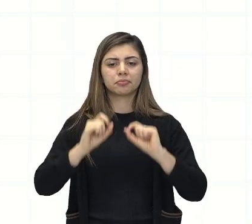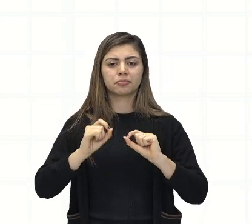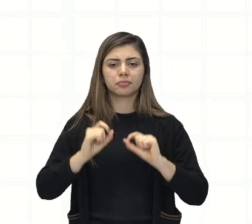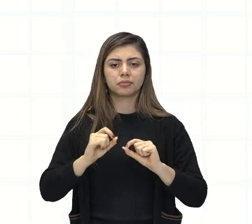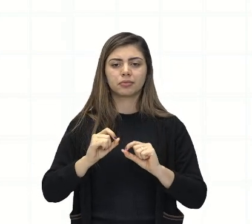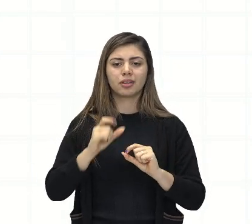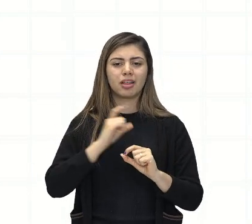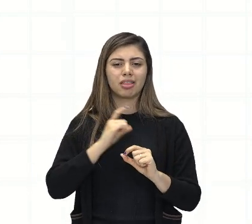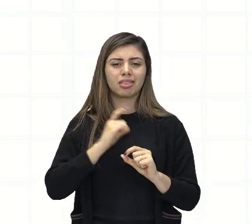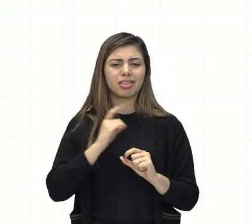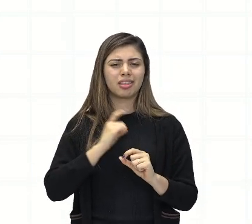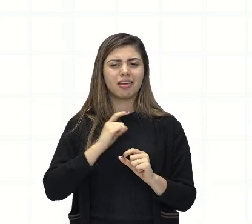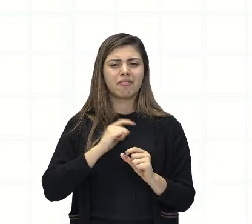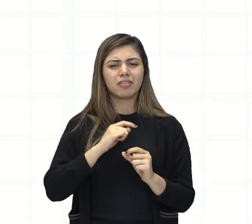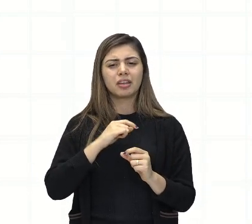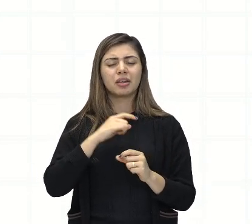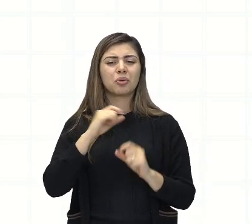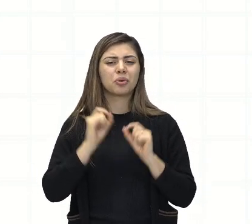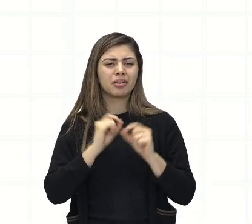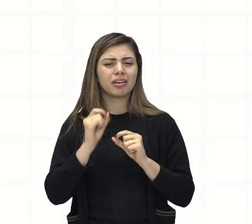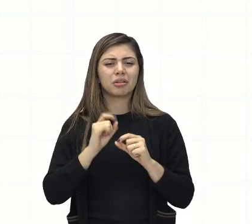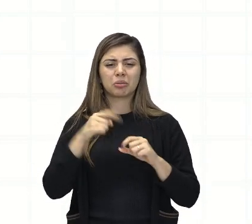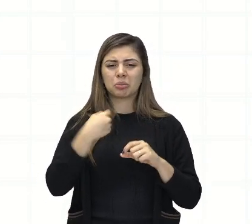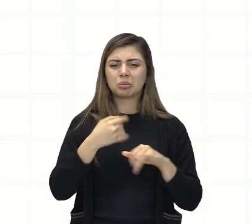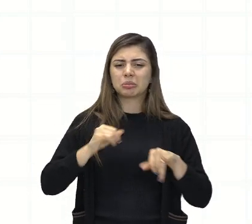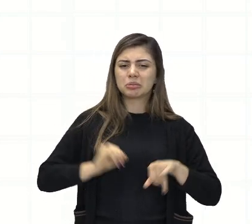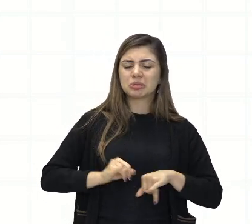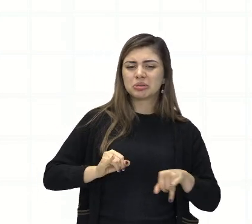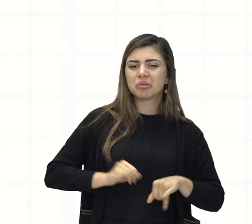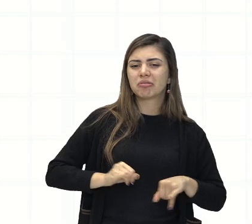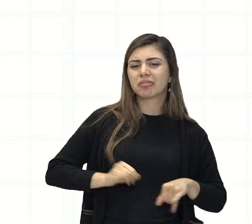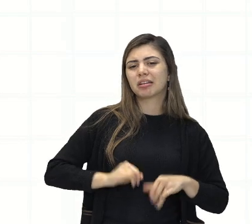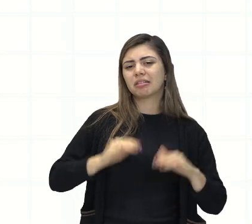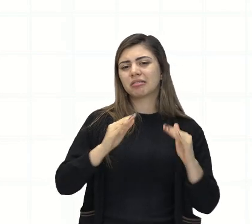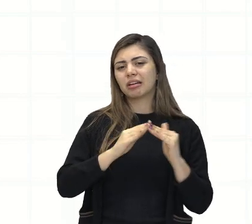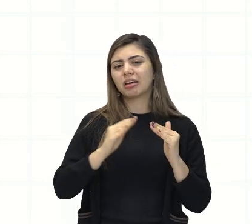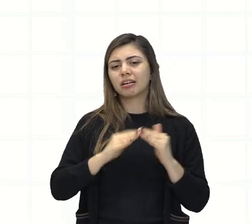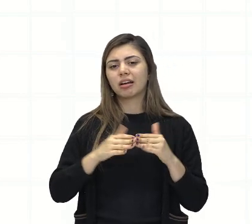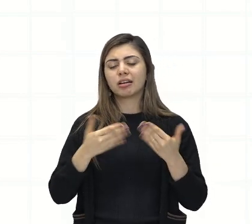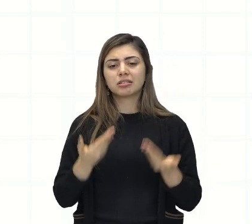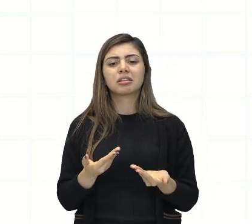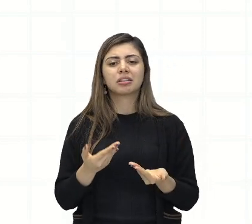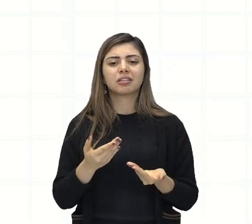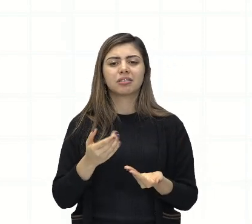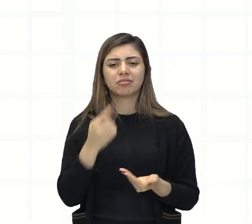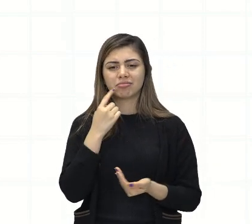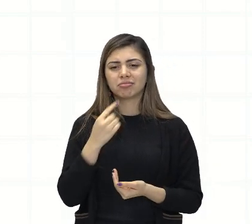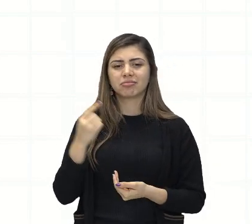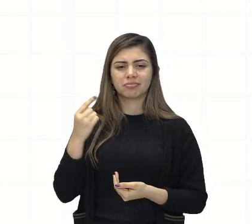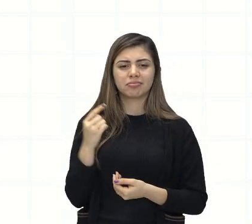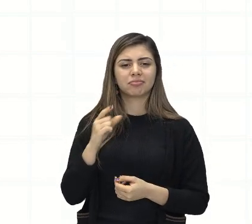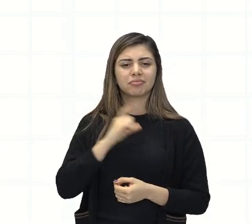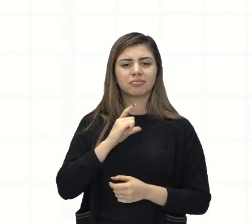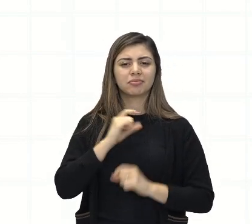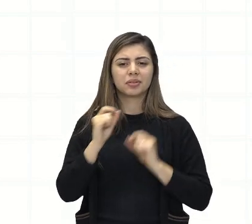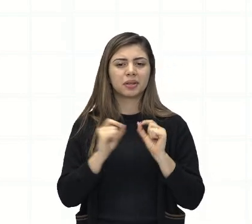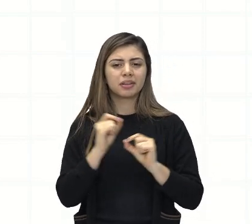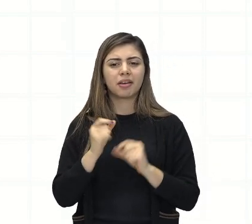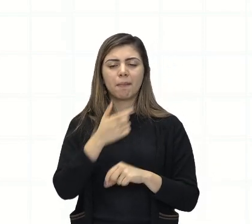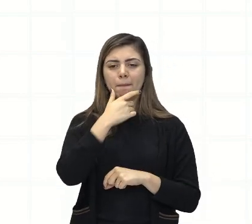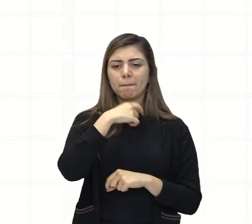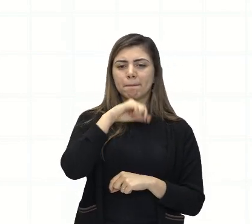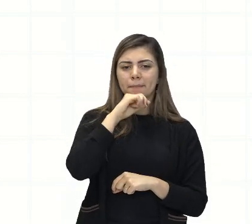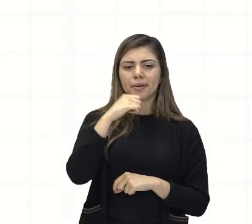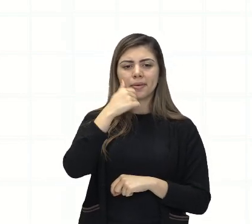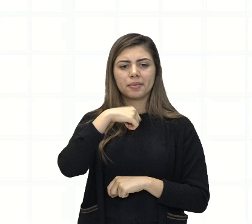houve muitas diversas dores de todos, dos de casa, de repente enorme, tudo muito repentino. A mãe, o pai e a tia